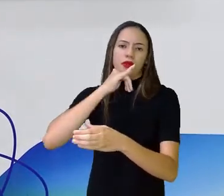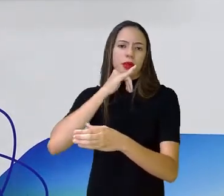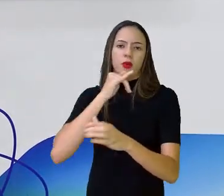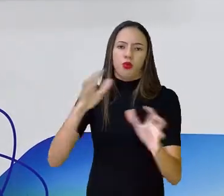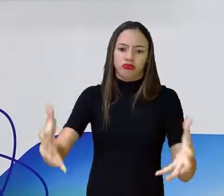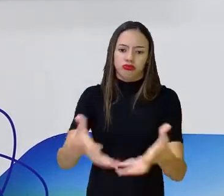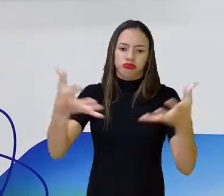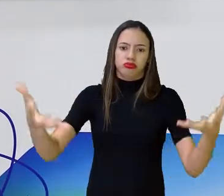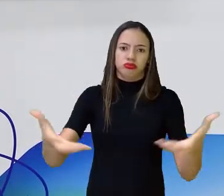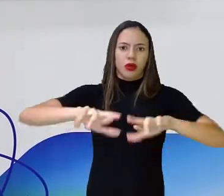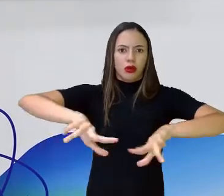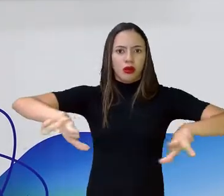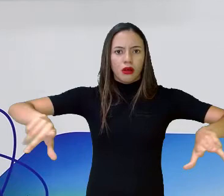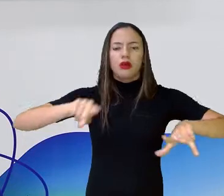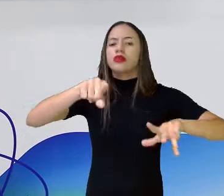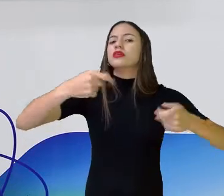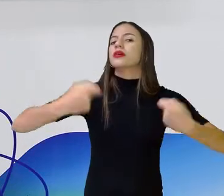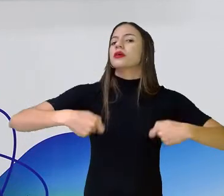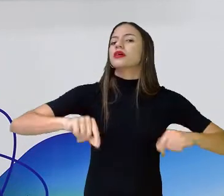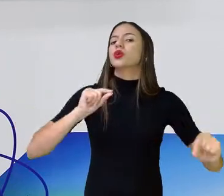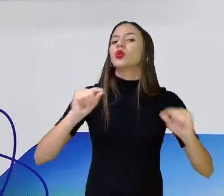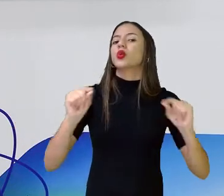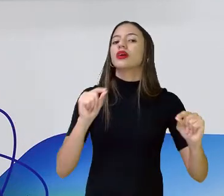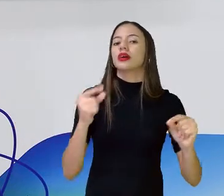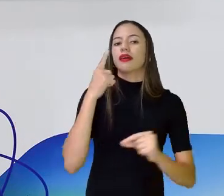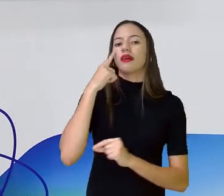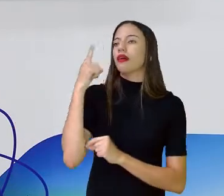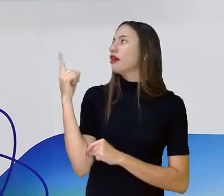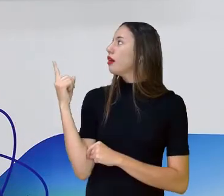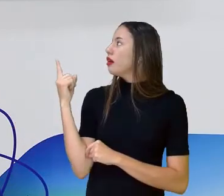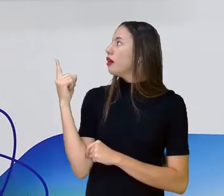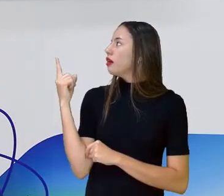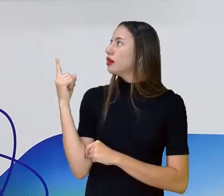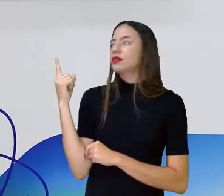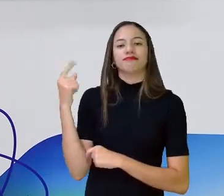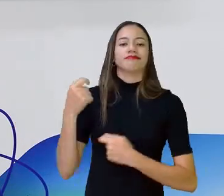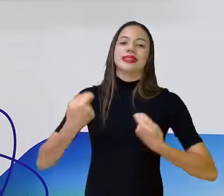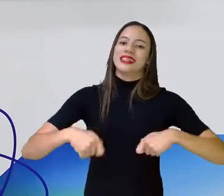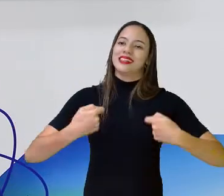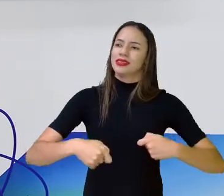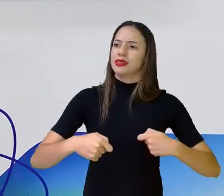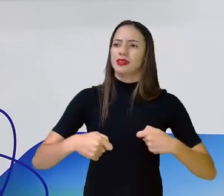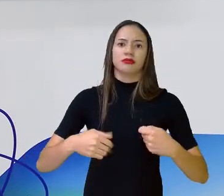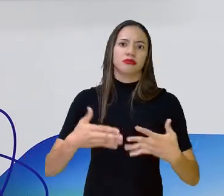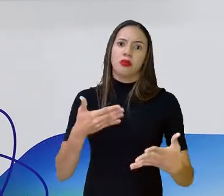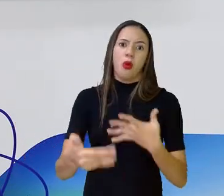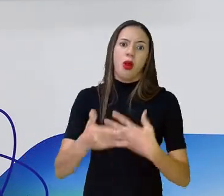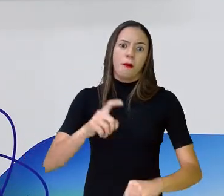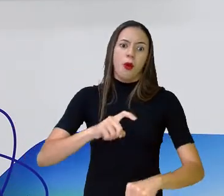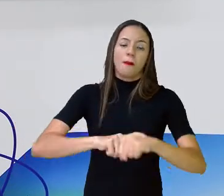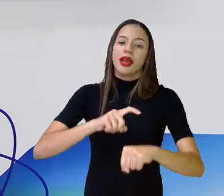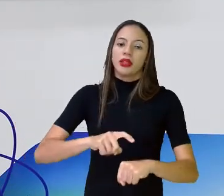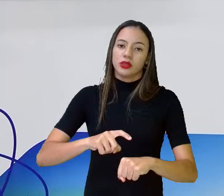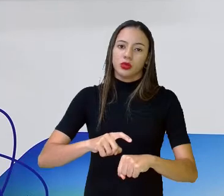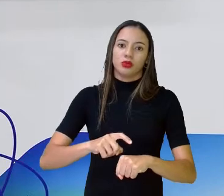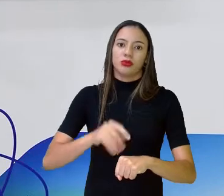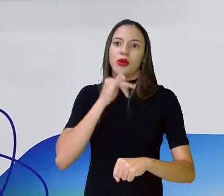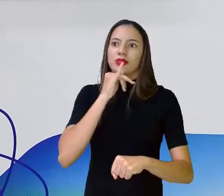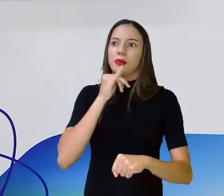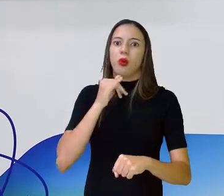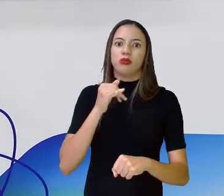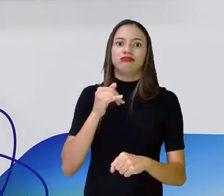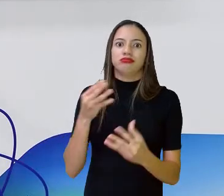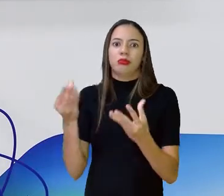hortaliças, por exemplo, você vai precisar desse elemento aí. Uma hora ou outra, em determinado momento, em maior ou menor em